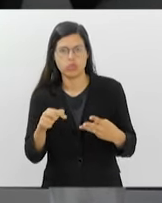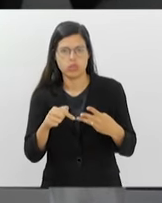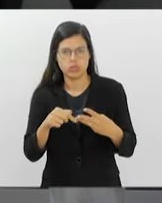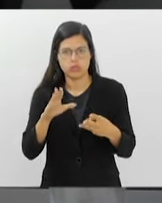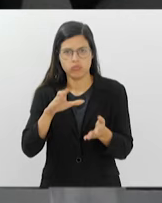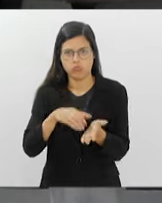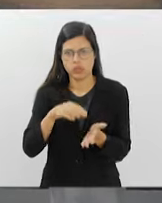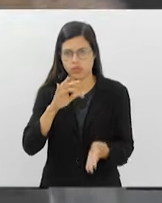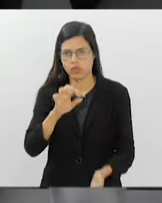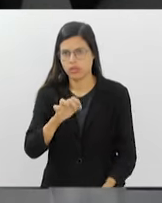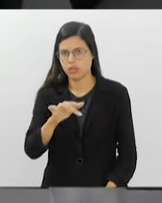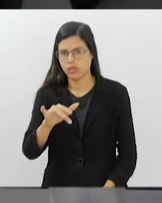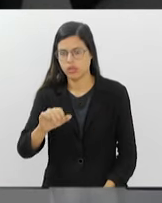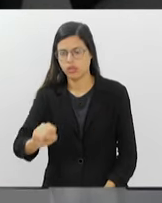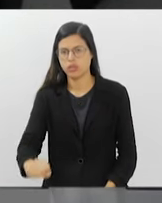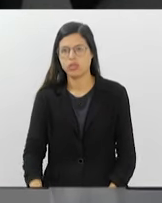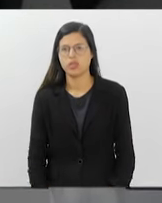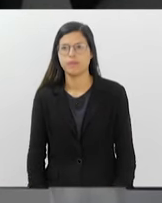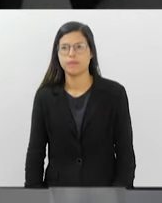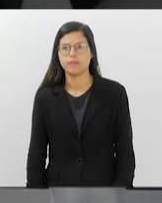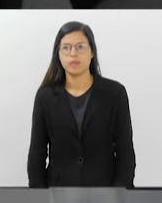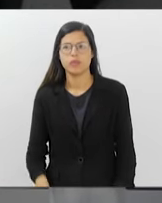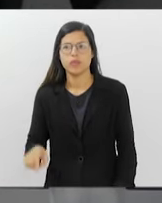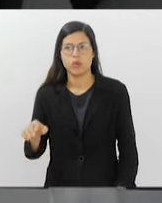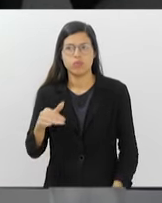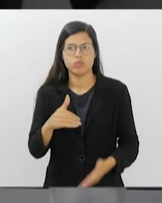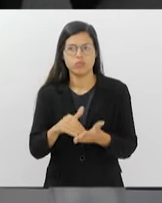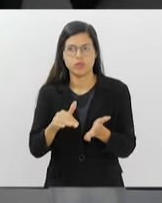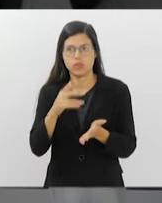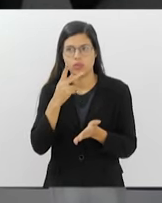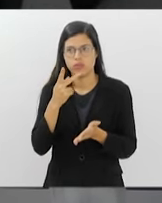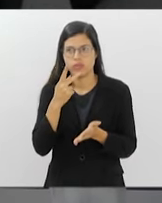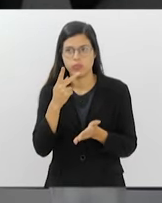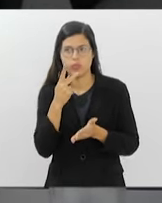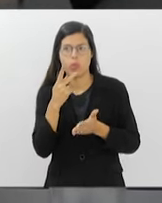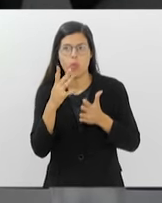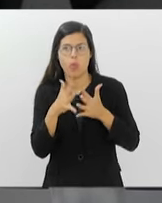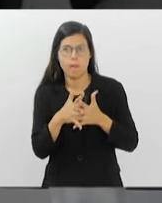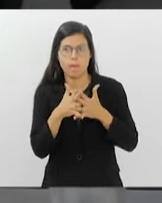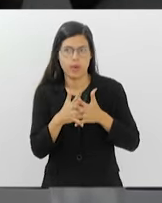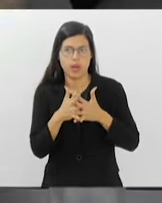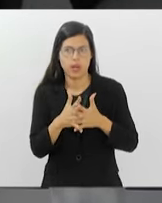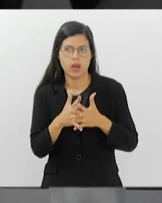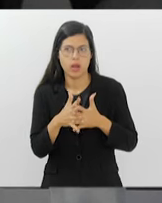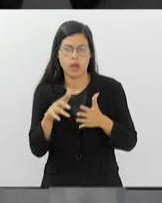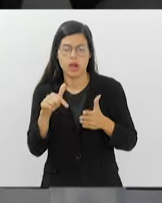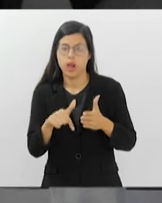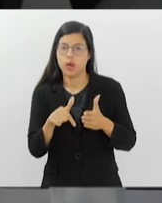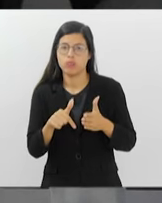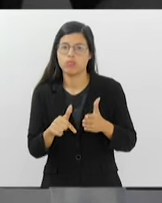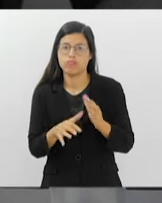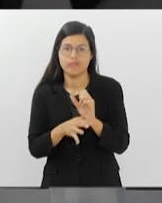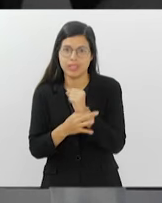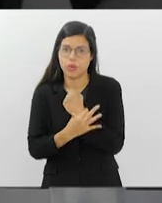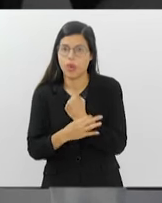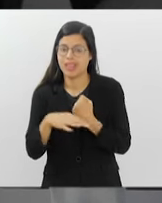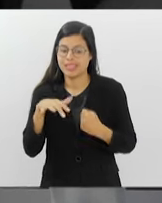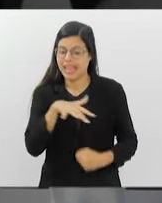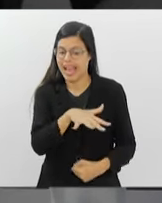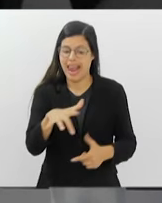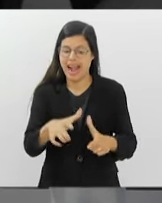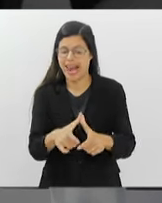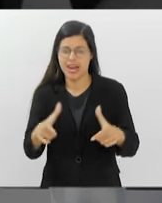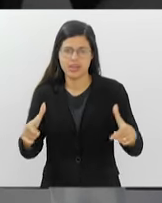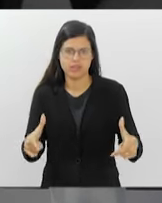como nosso nosso ex secretário falou aqui agora é muito complicado manter a segurança de uma área tão grande como Aquela coralão Deixa eu